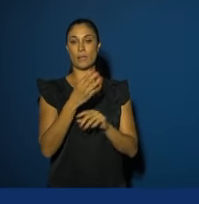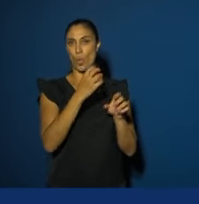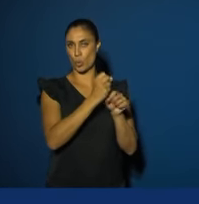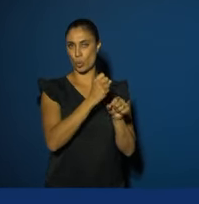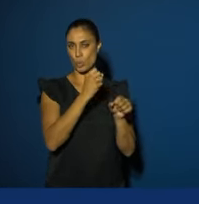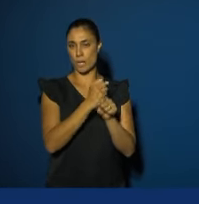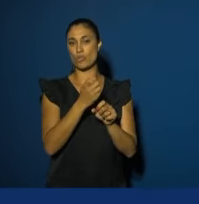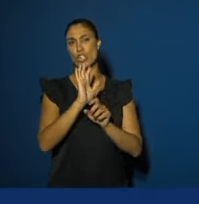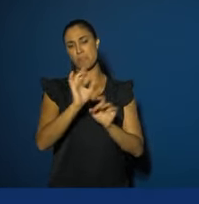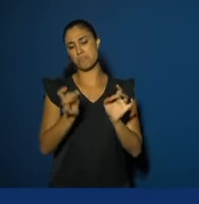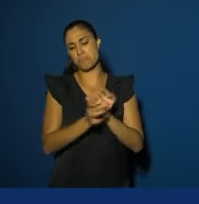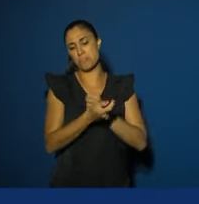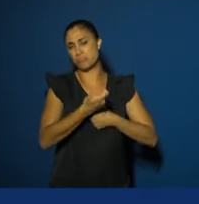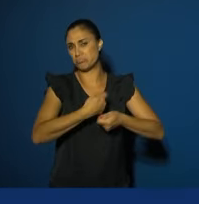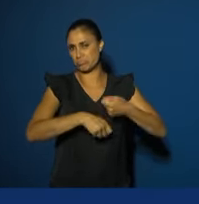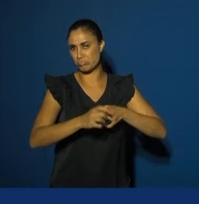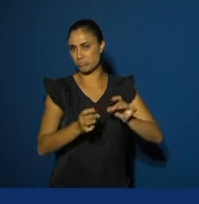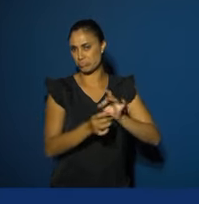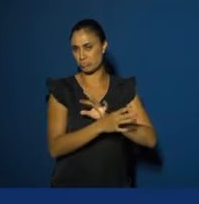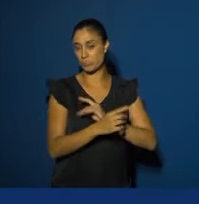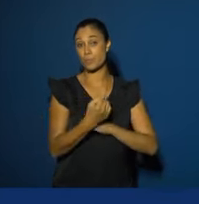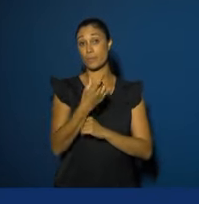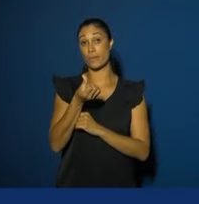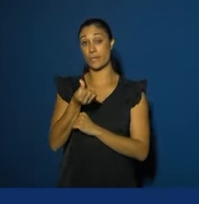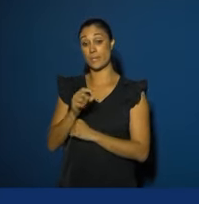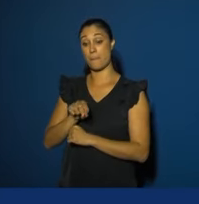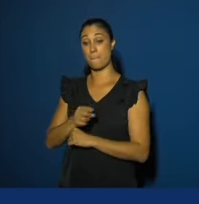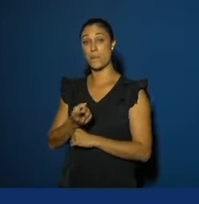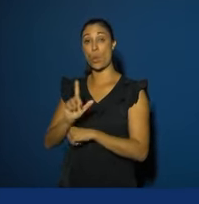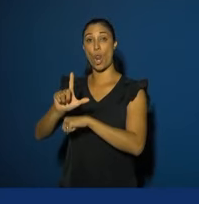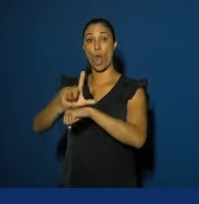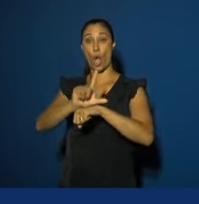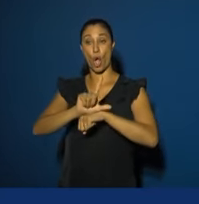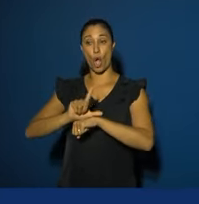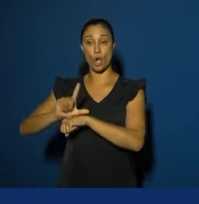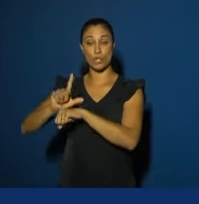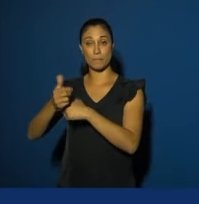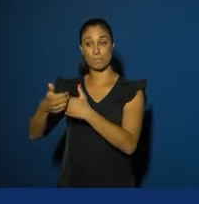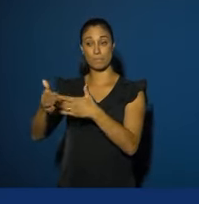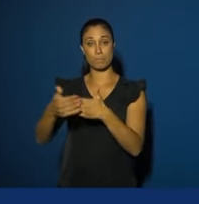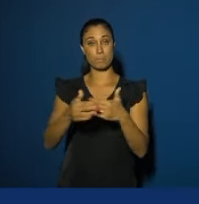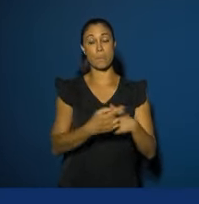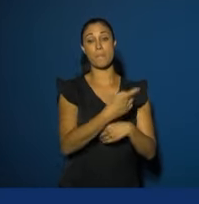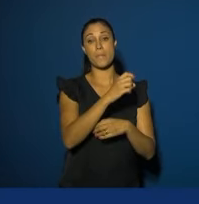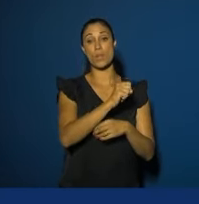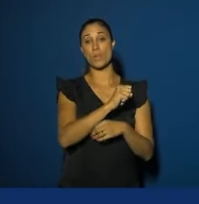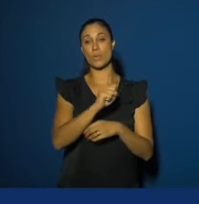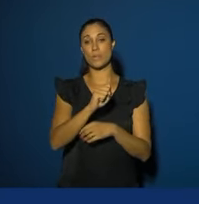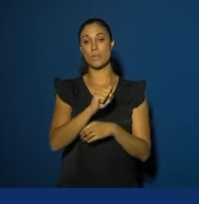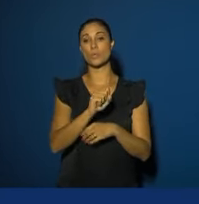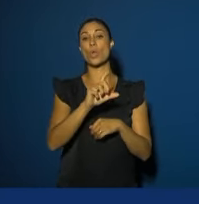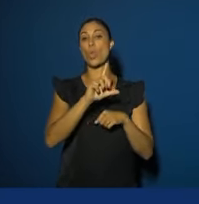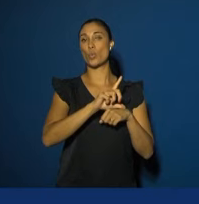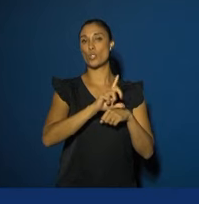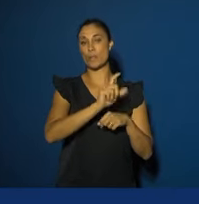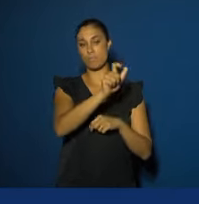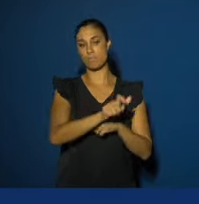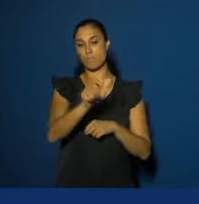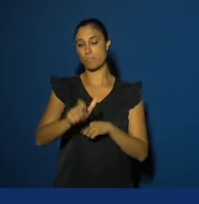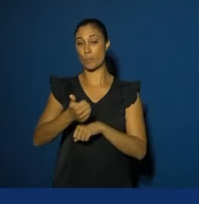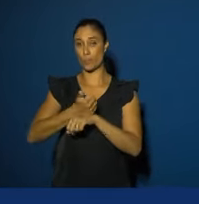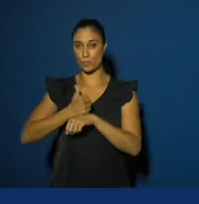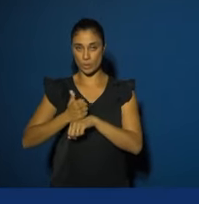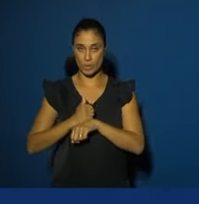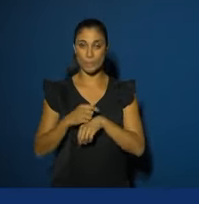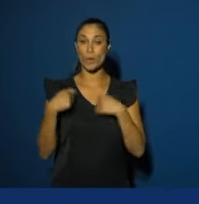Total administrados 16.000 Lojistas lojas 100800 Lojistas né então a gente tem